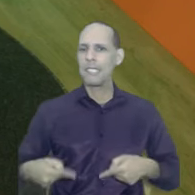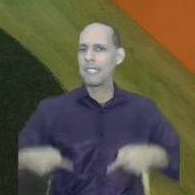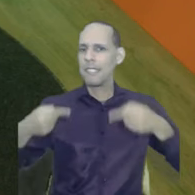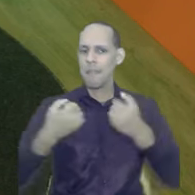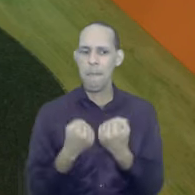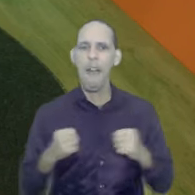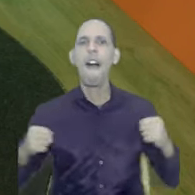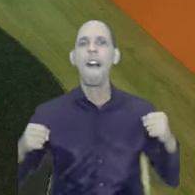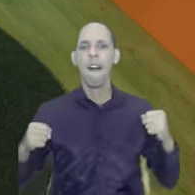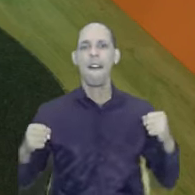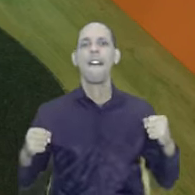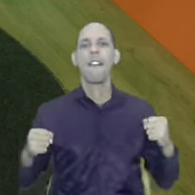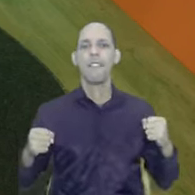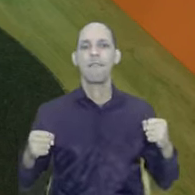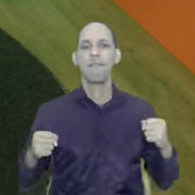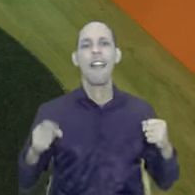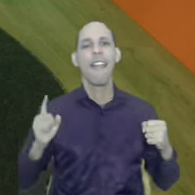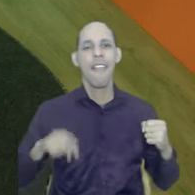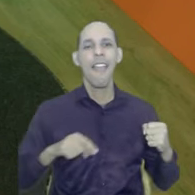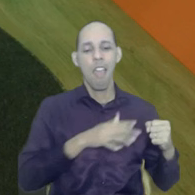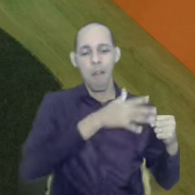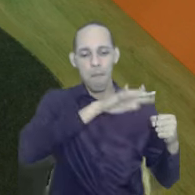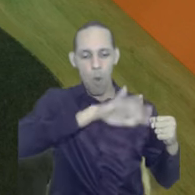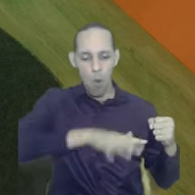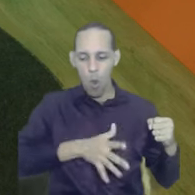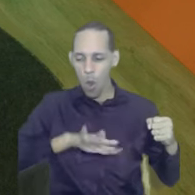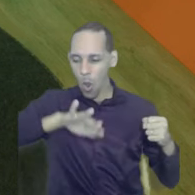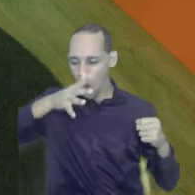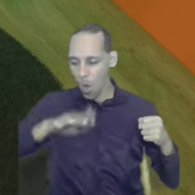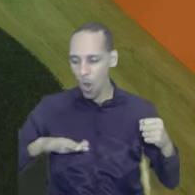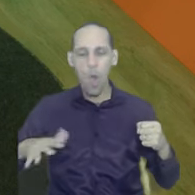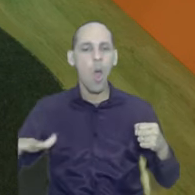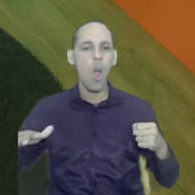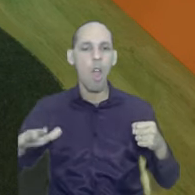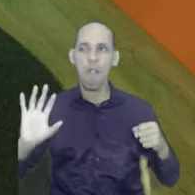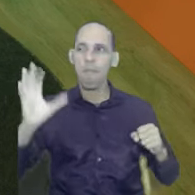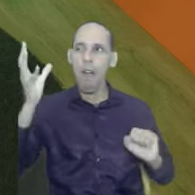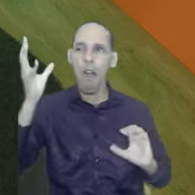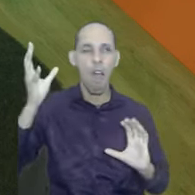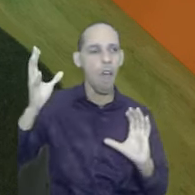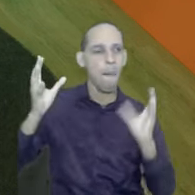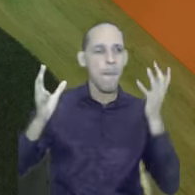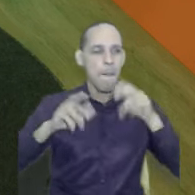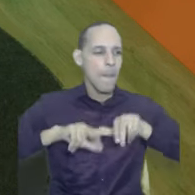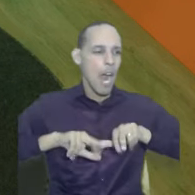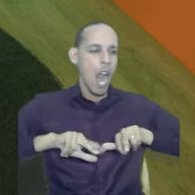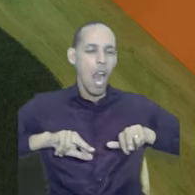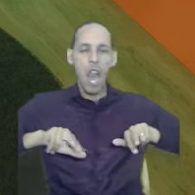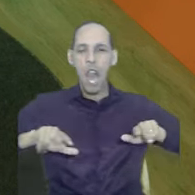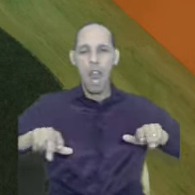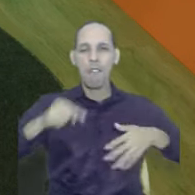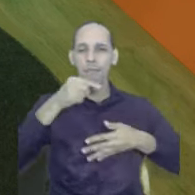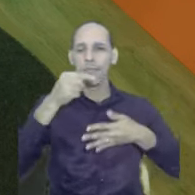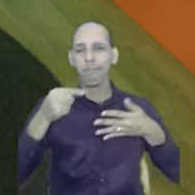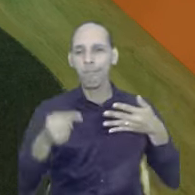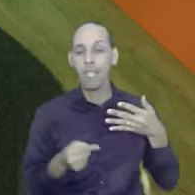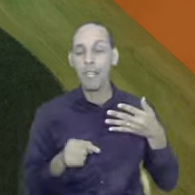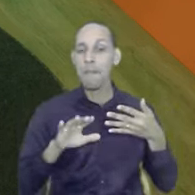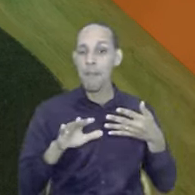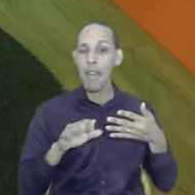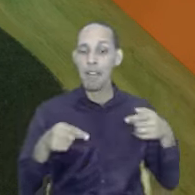assim desde relevo acentuado de clima então com todos esses desafios da do agronegócio a